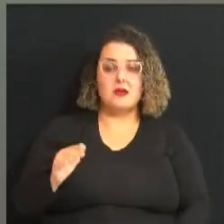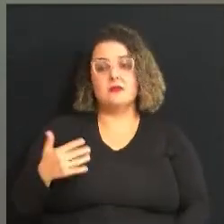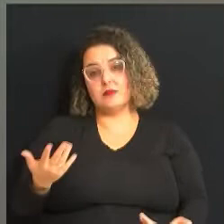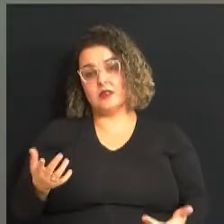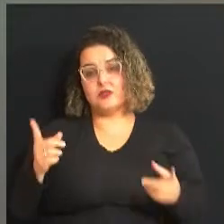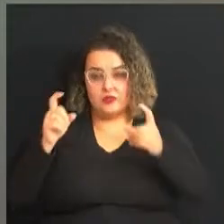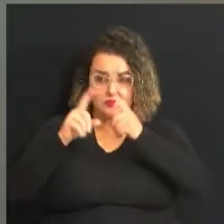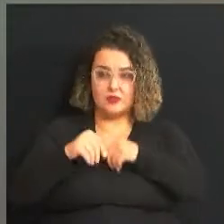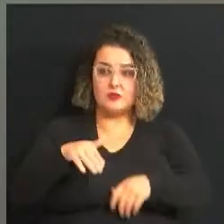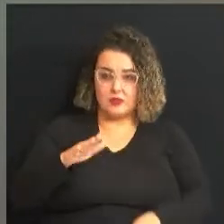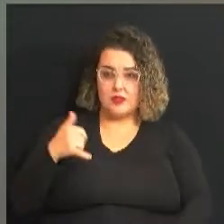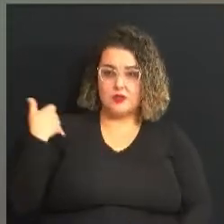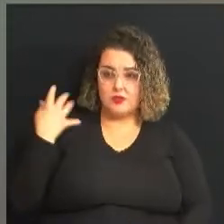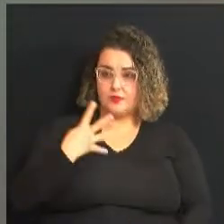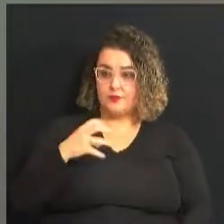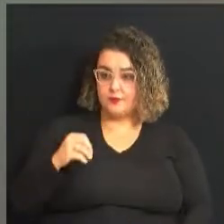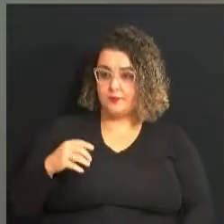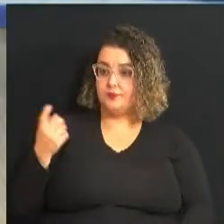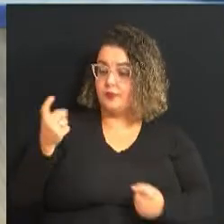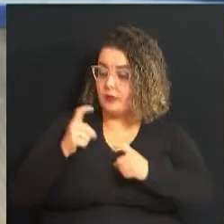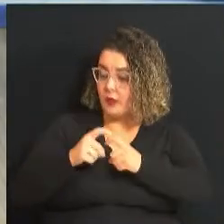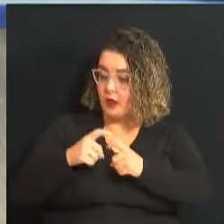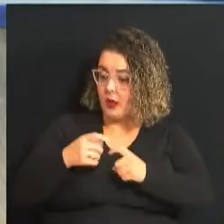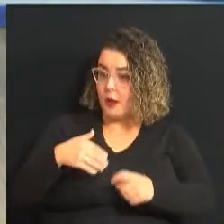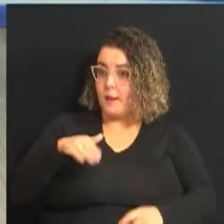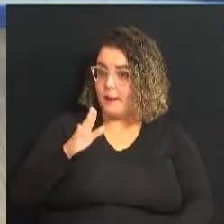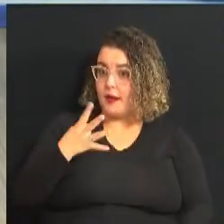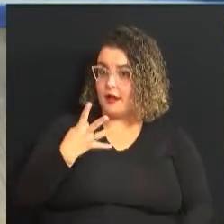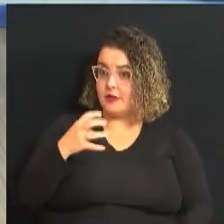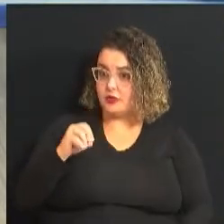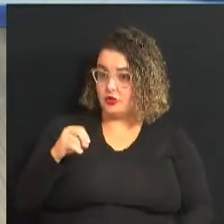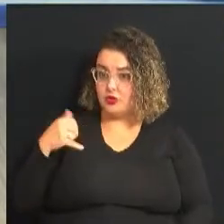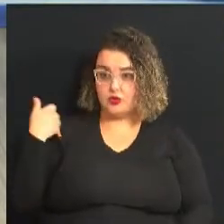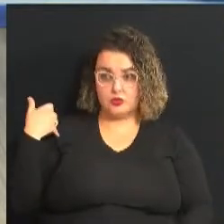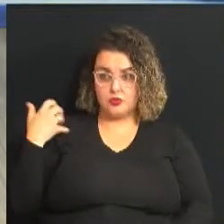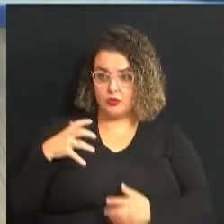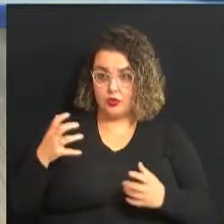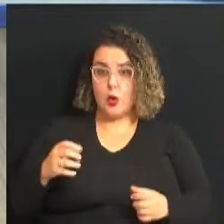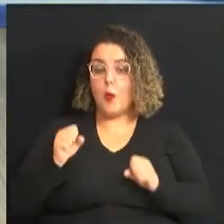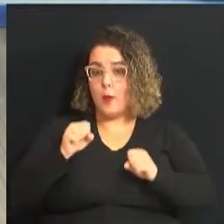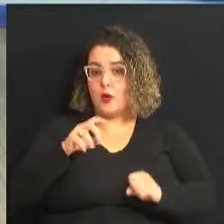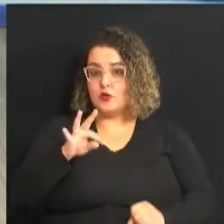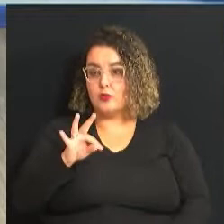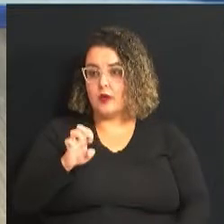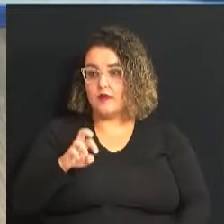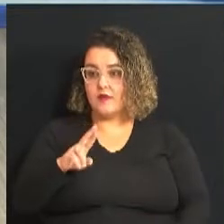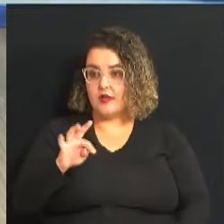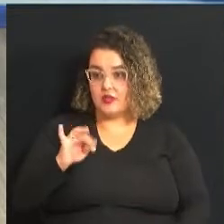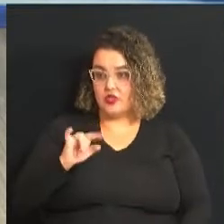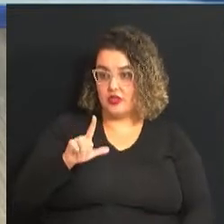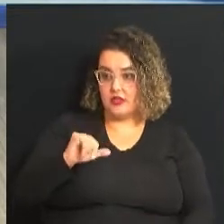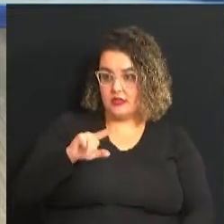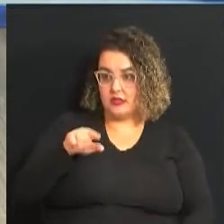40 Doutor, quem tem anos. mais de 40 anos pode tentar uma inseminação, uma fertilização?